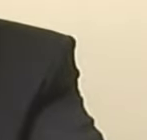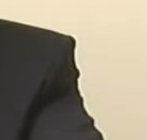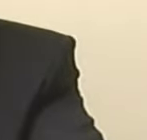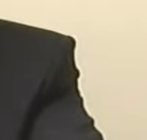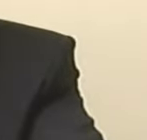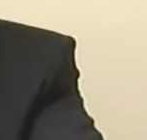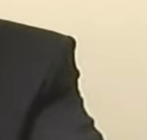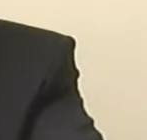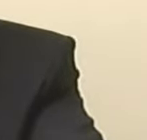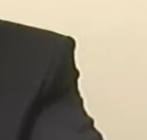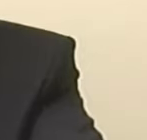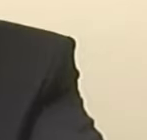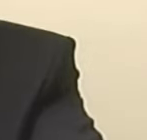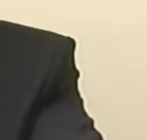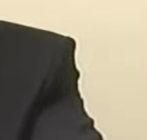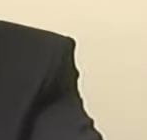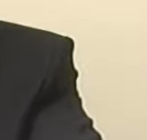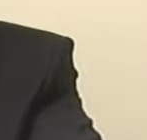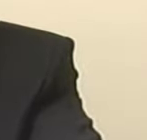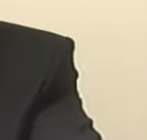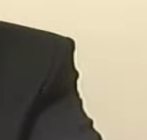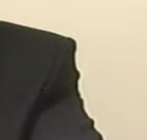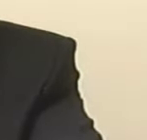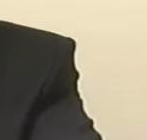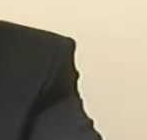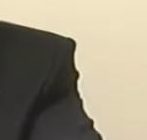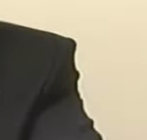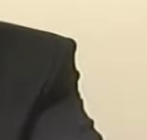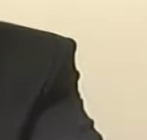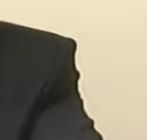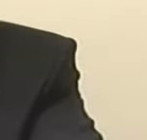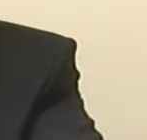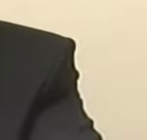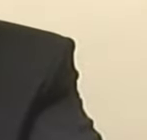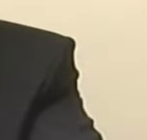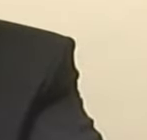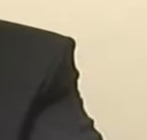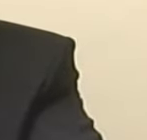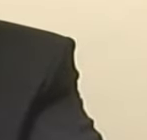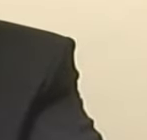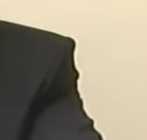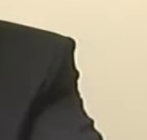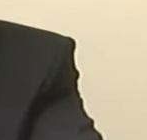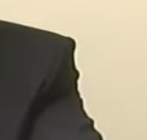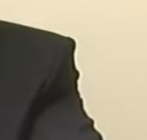né? Nós entendemos que os países mais avançados do mundo já têm